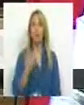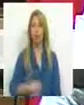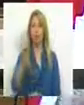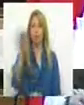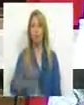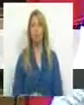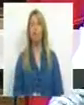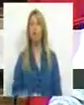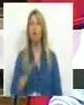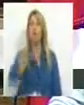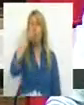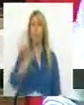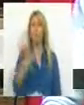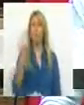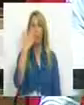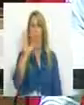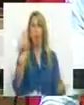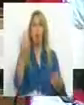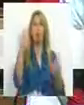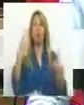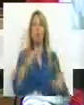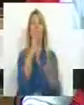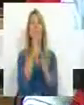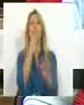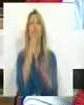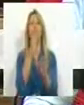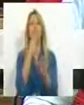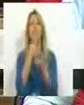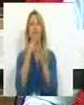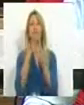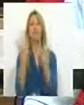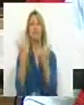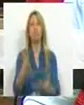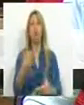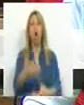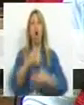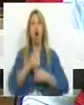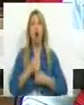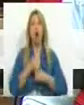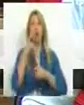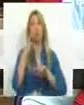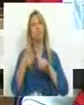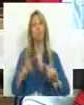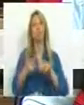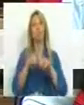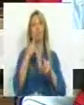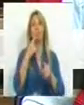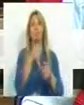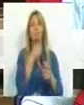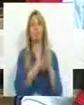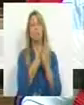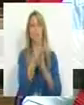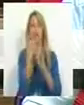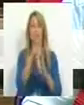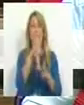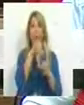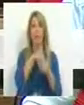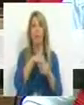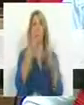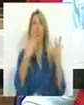Presidente, Sr. Ministro, se existisse uma cerimónia de entrega de Oscars para distinguir medidas constantes do Orçamento de Estado e se existisse